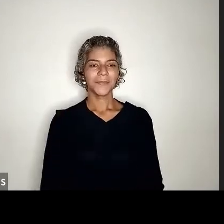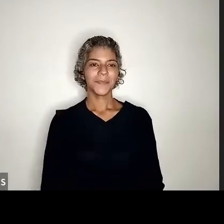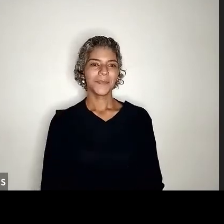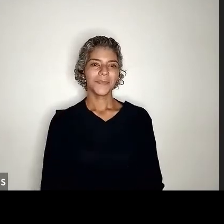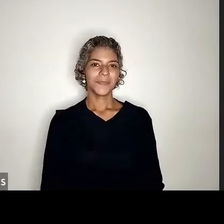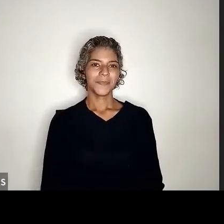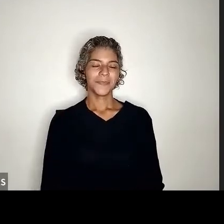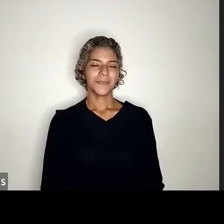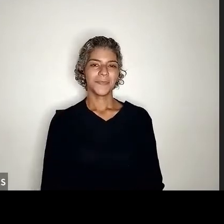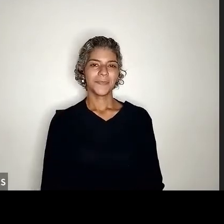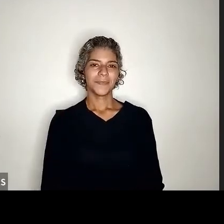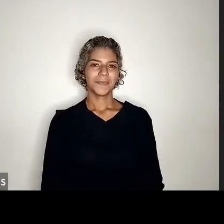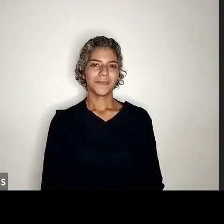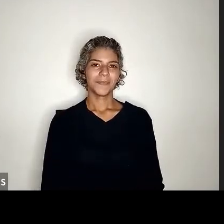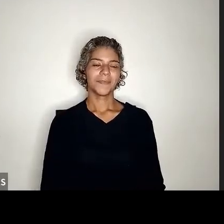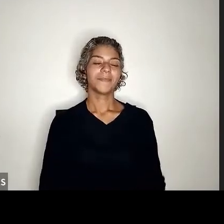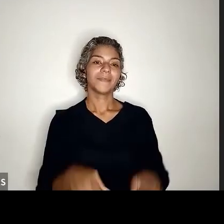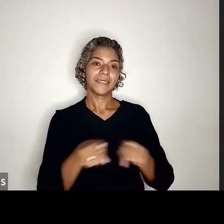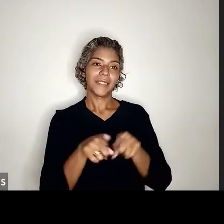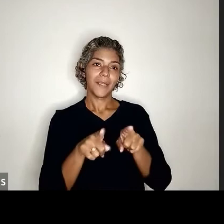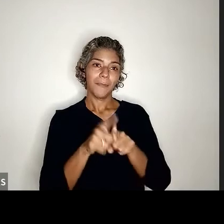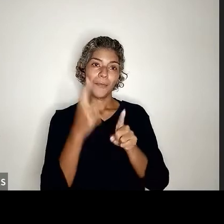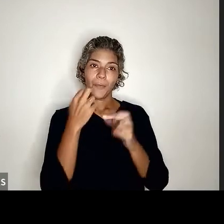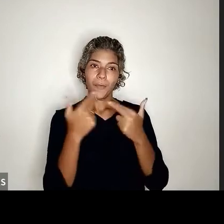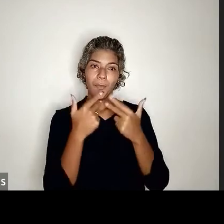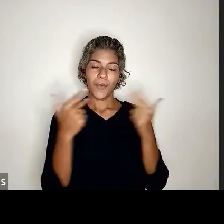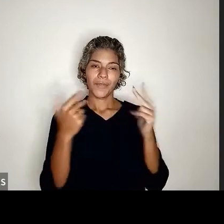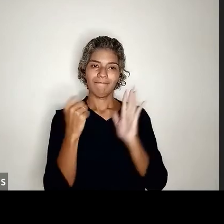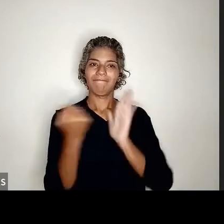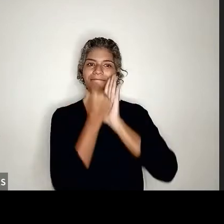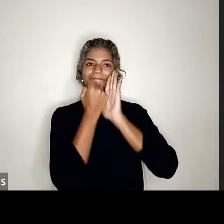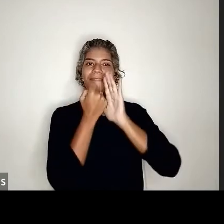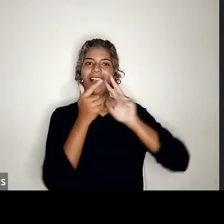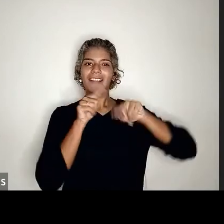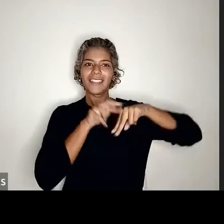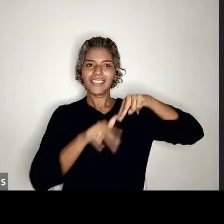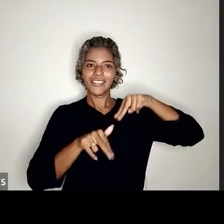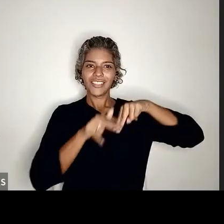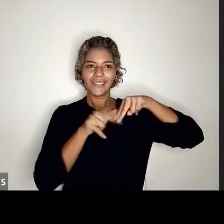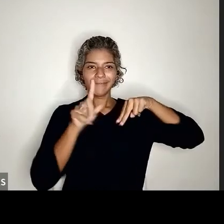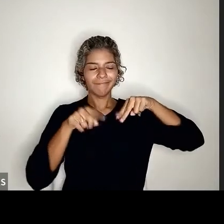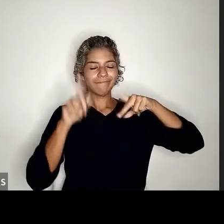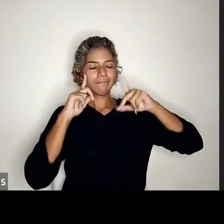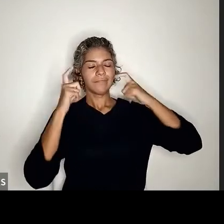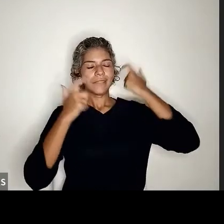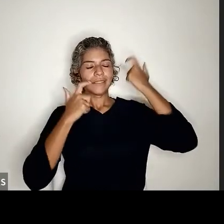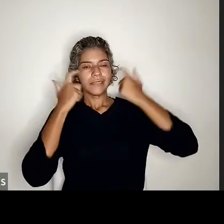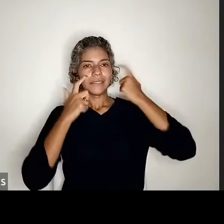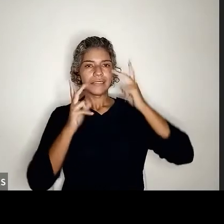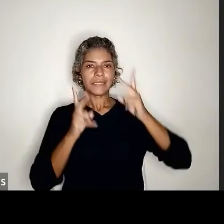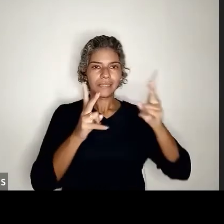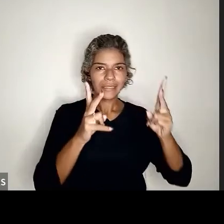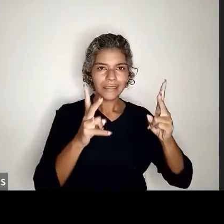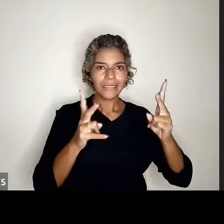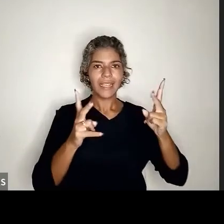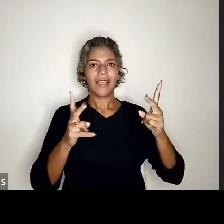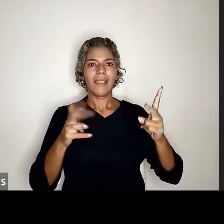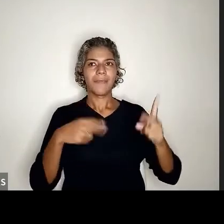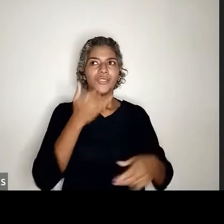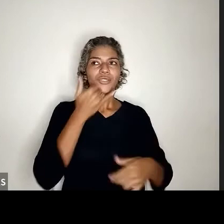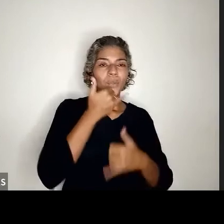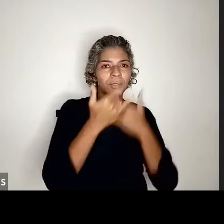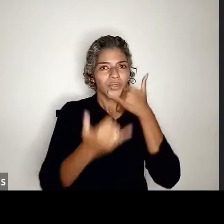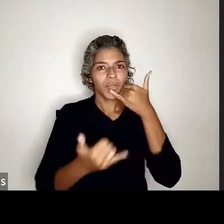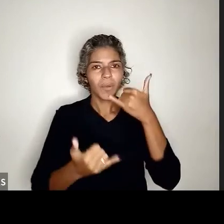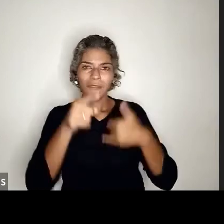Um demarcador de gênero, né? Essa preocupação constante de se estar se fazendo entendida, de pedir desculpa, é